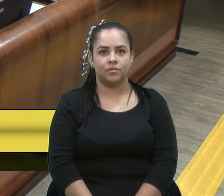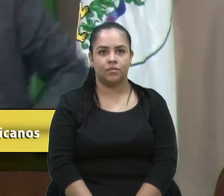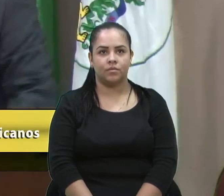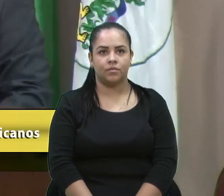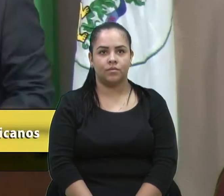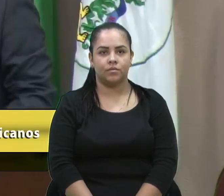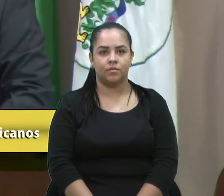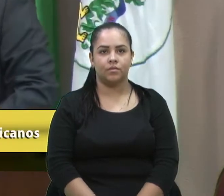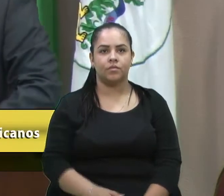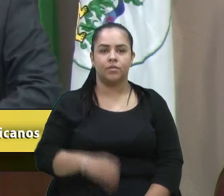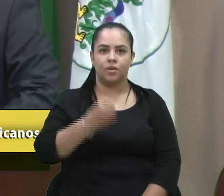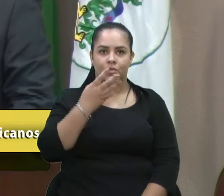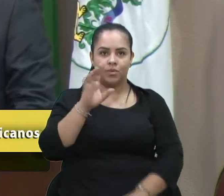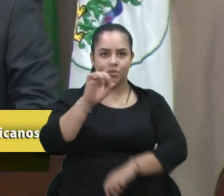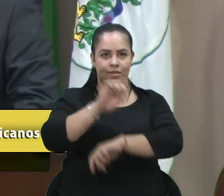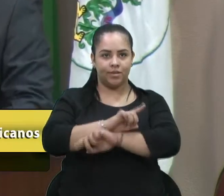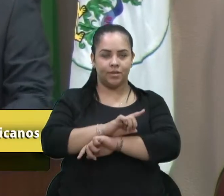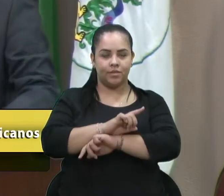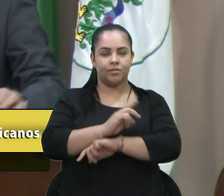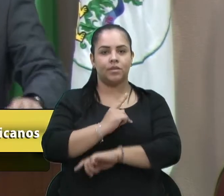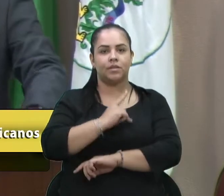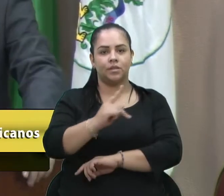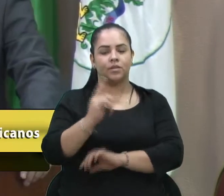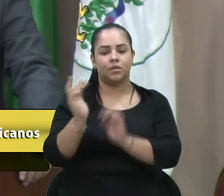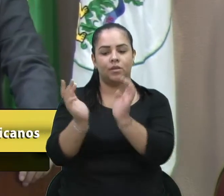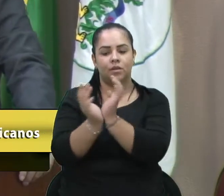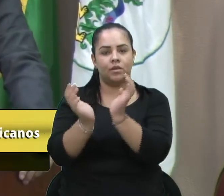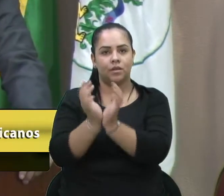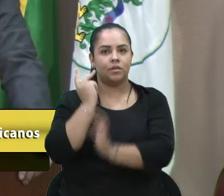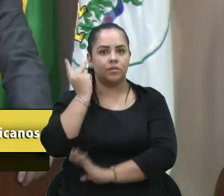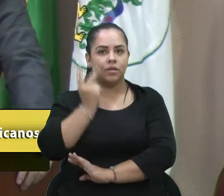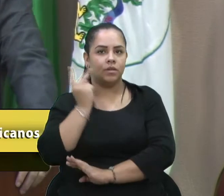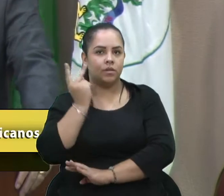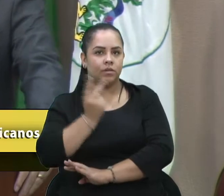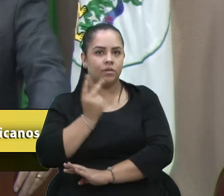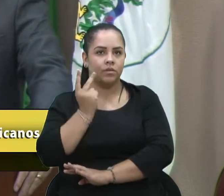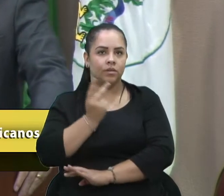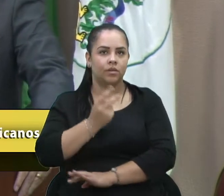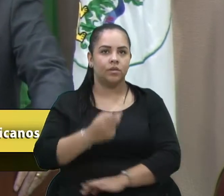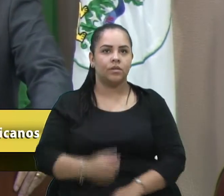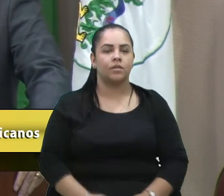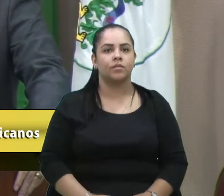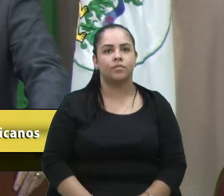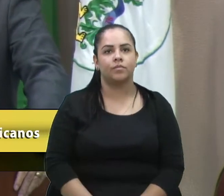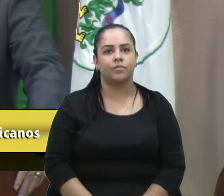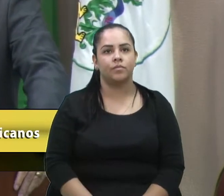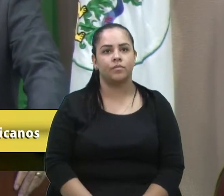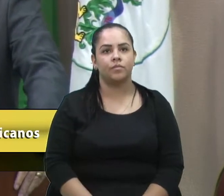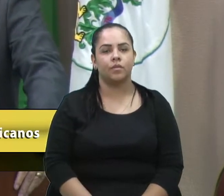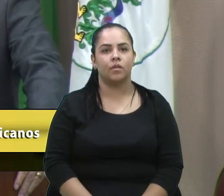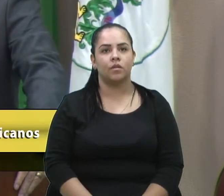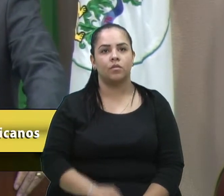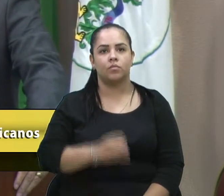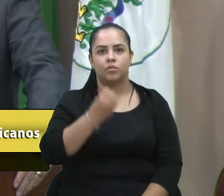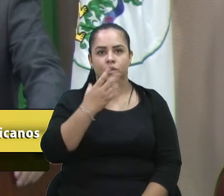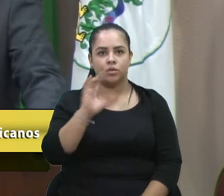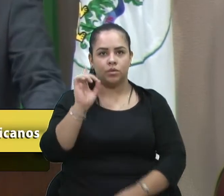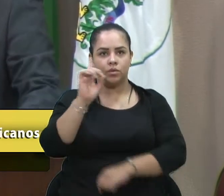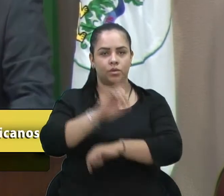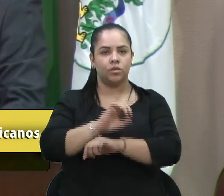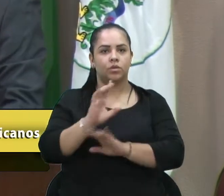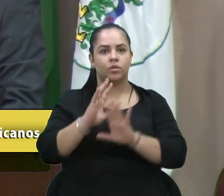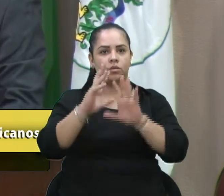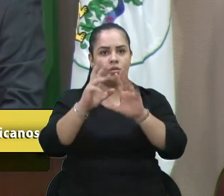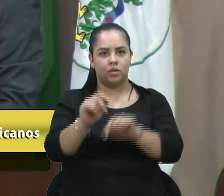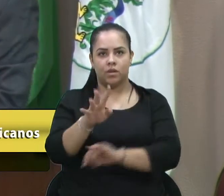Bom dia, senhor presidente, senhoras e senhores vereadores. Bom dia a todos que nos acompanham pela TV Câmara,